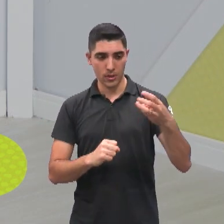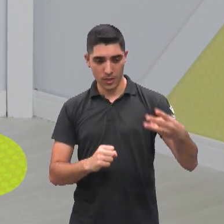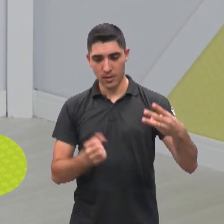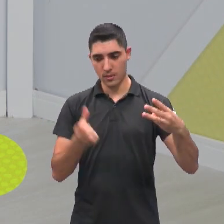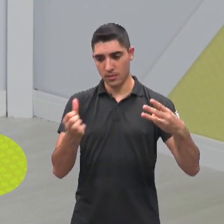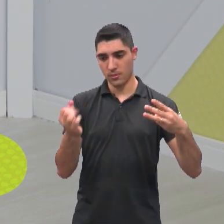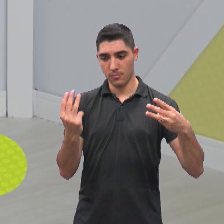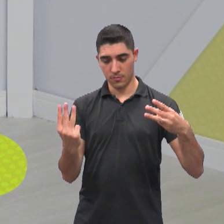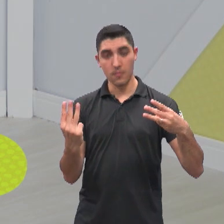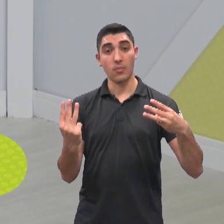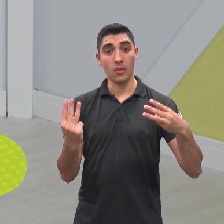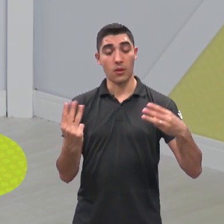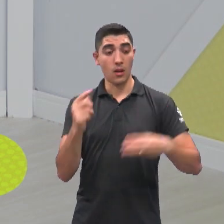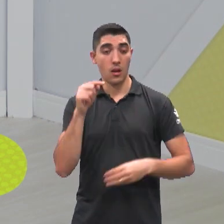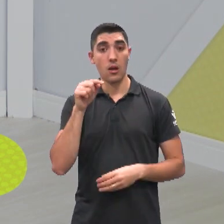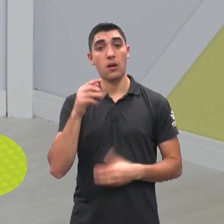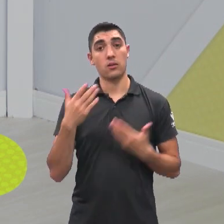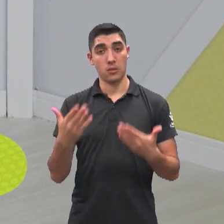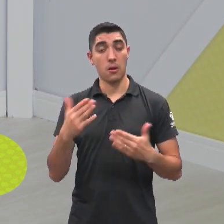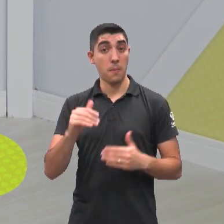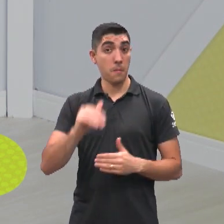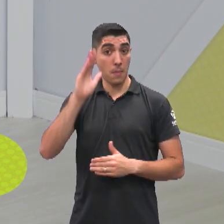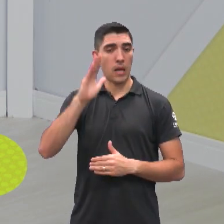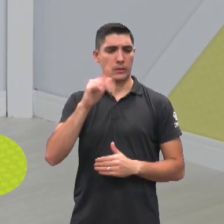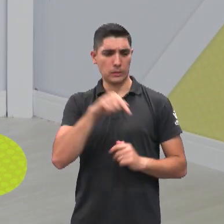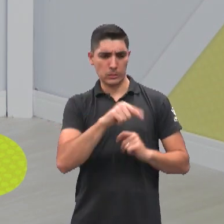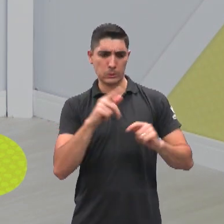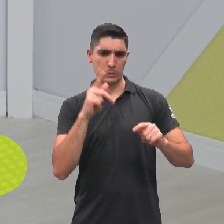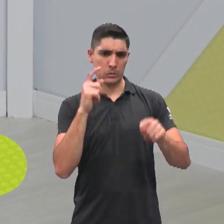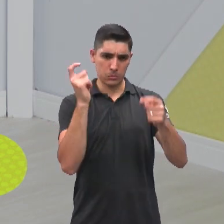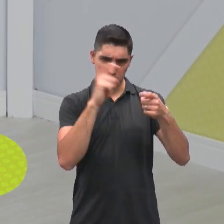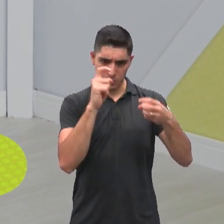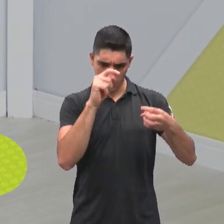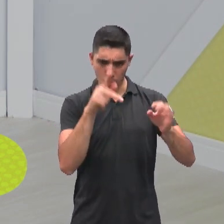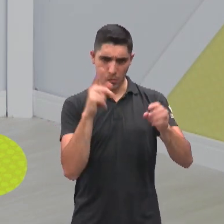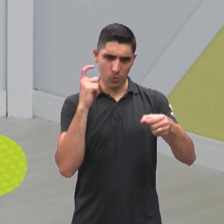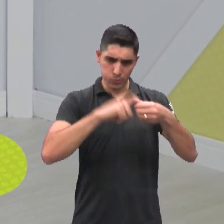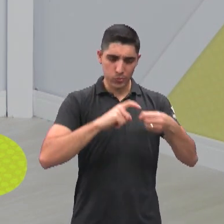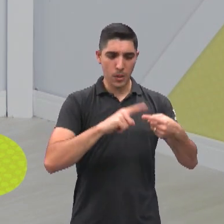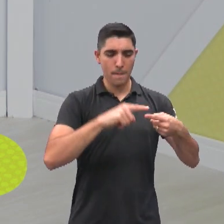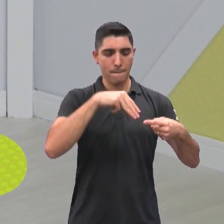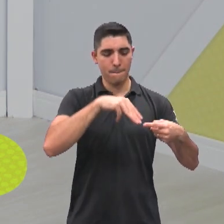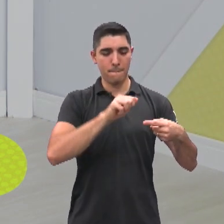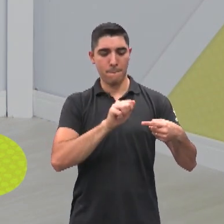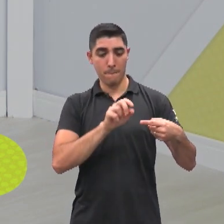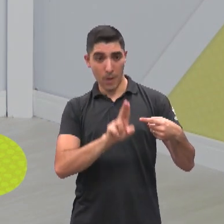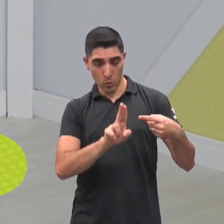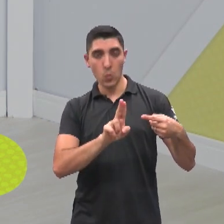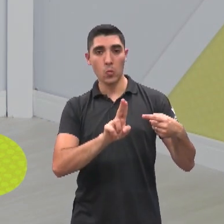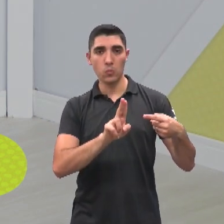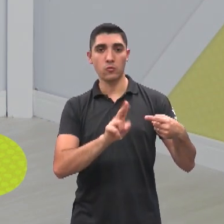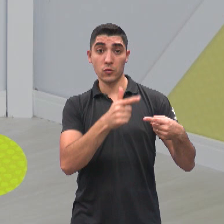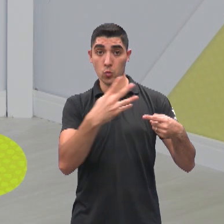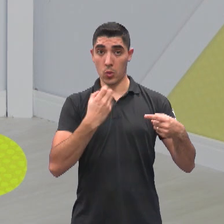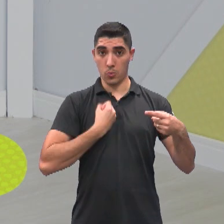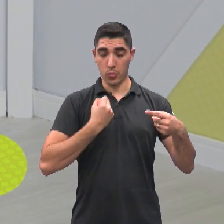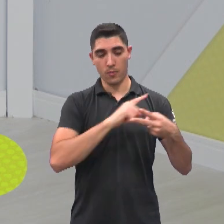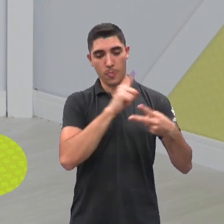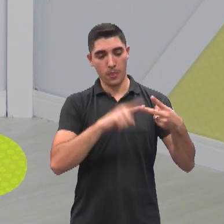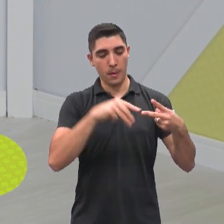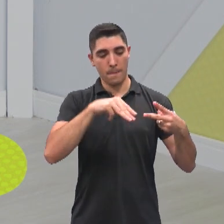83-63. Principais pontuadoras da partida pelo lado do São José: Manu Rios, 24 pontos, 5 rebotes e 8 assistências, seguido pela